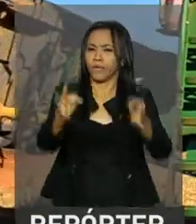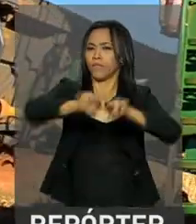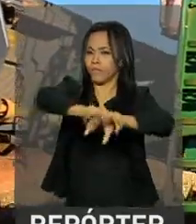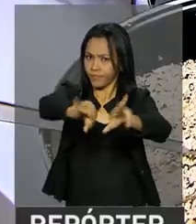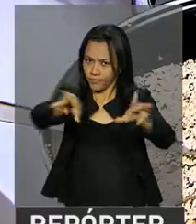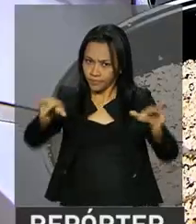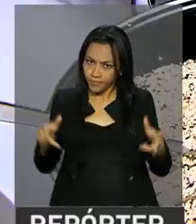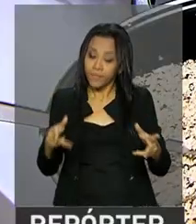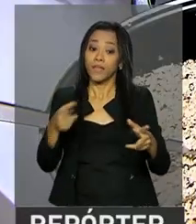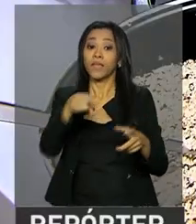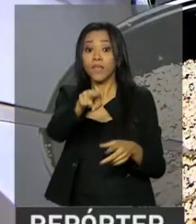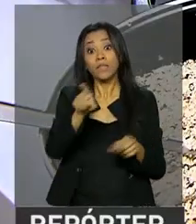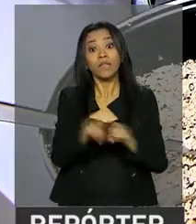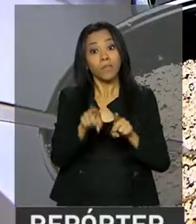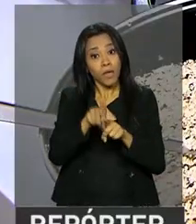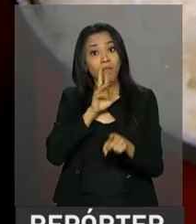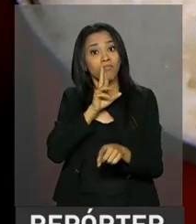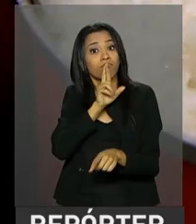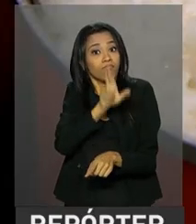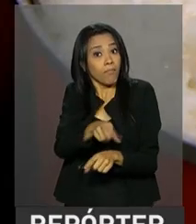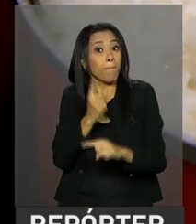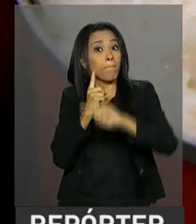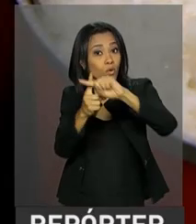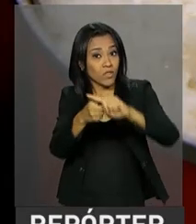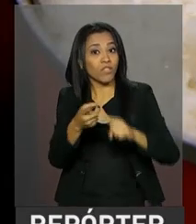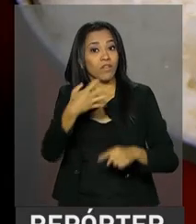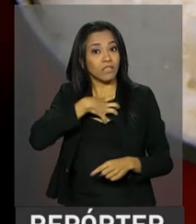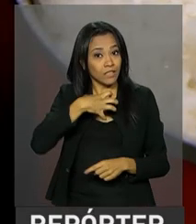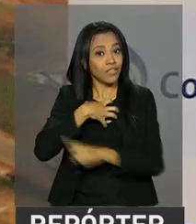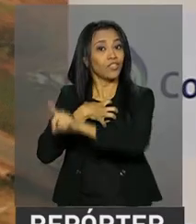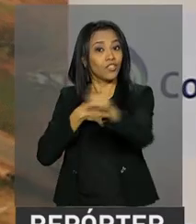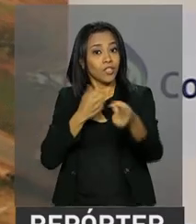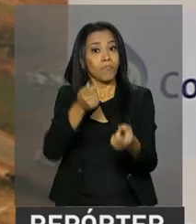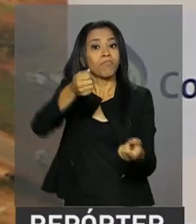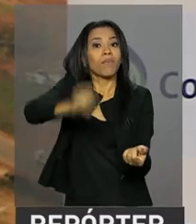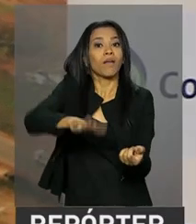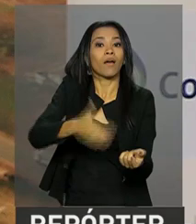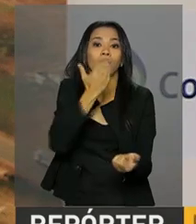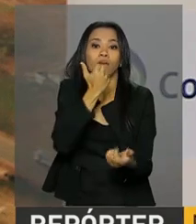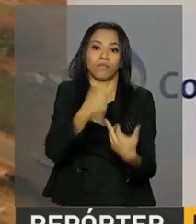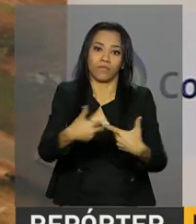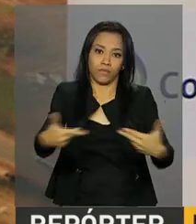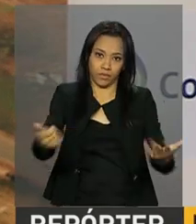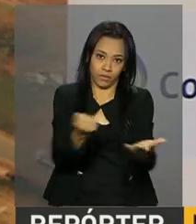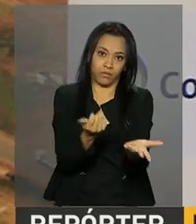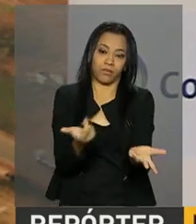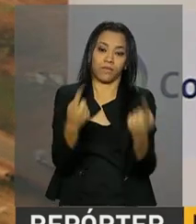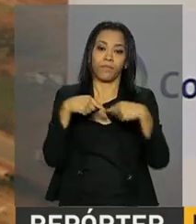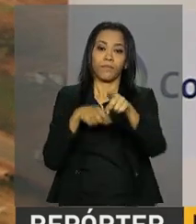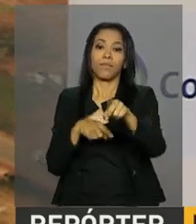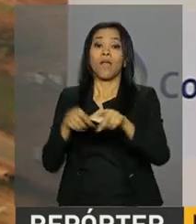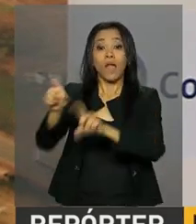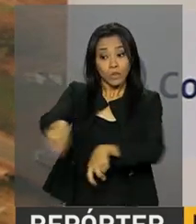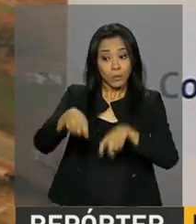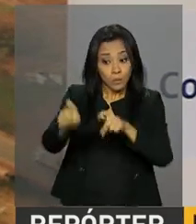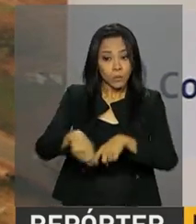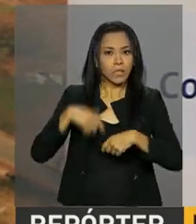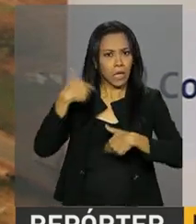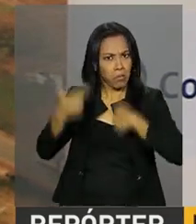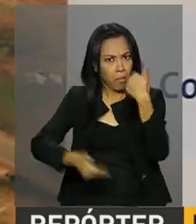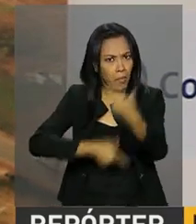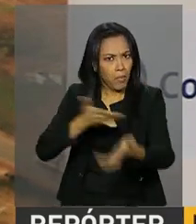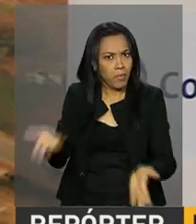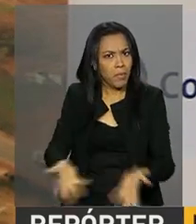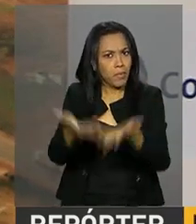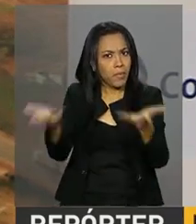os resultados positivos também devem chegar no bolso do Consumidor a agricultura Está fazendo muito bem a sua parte além de